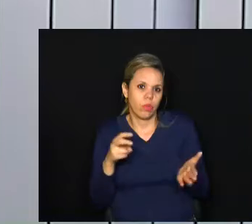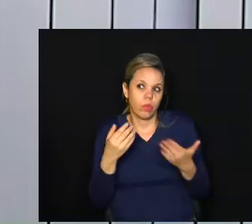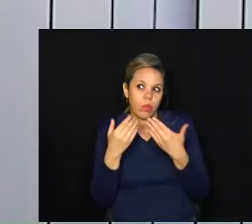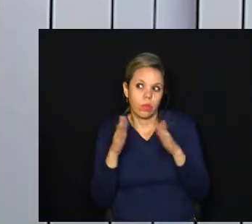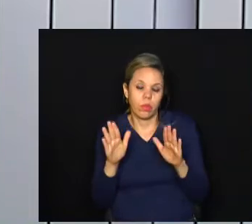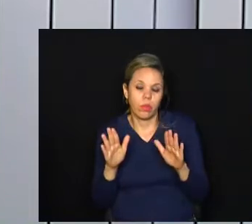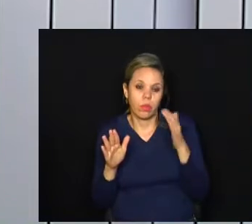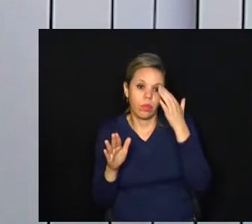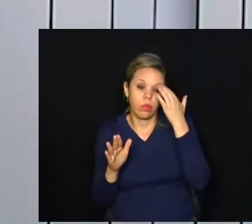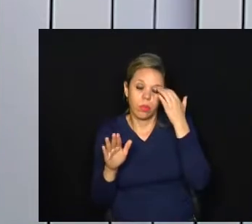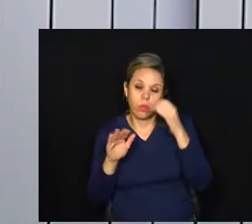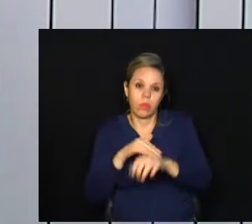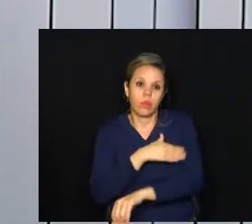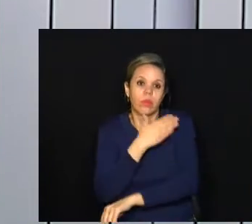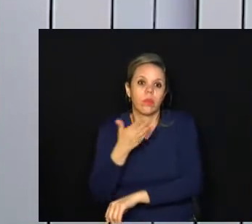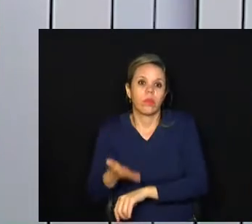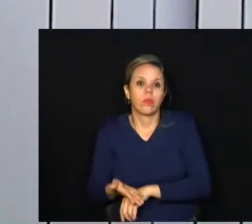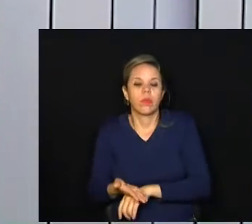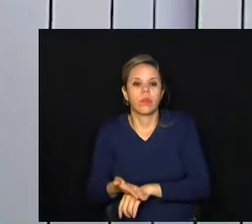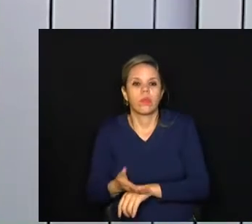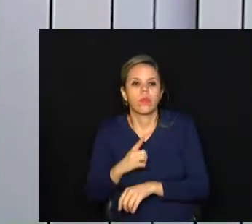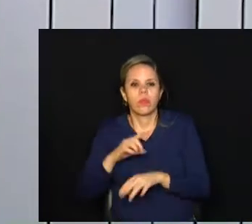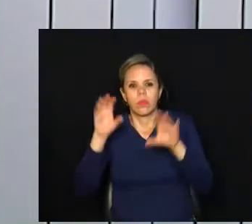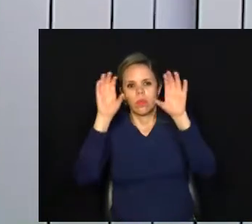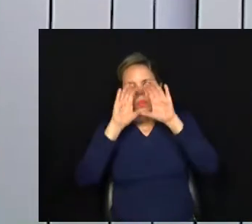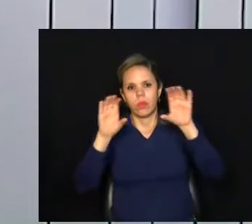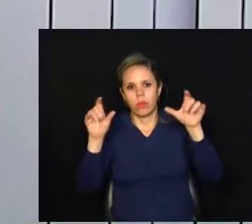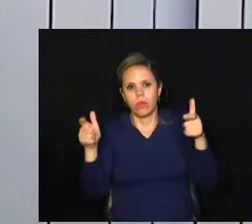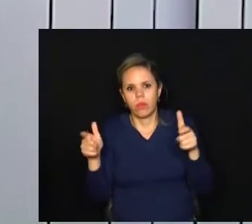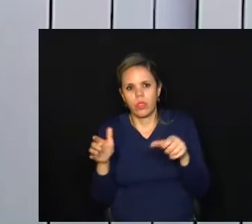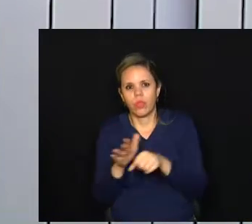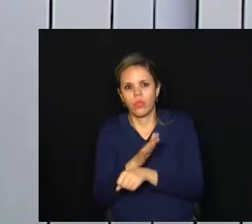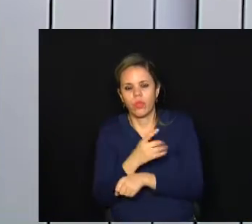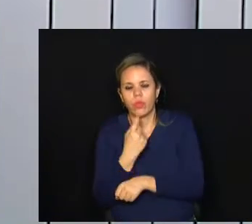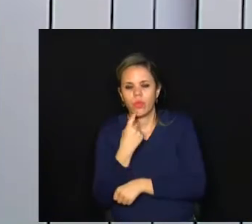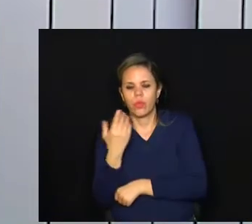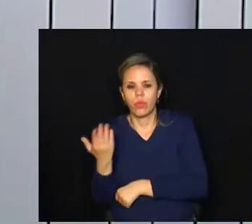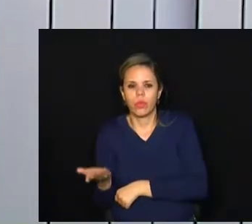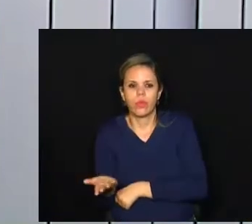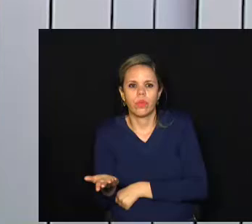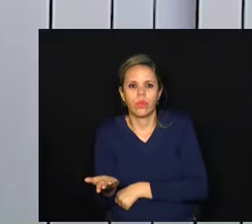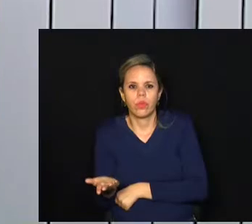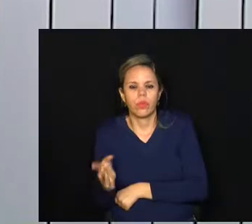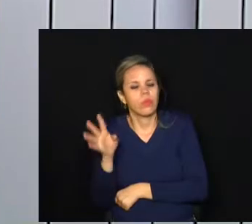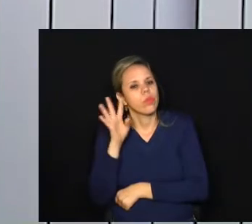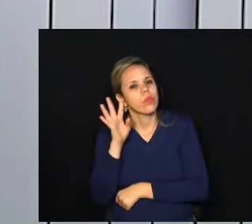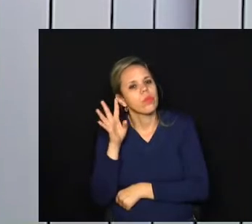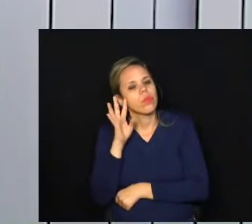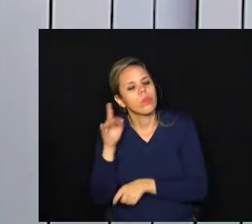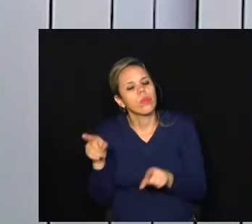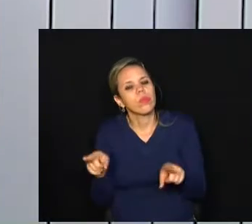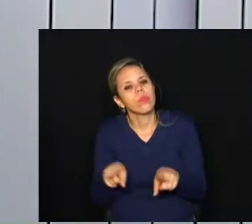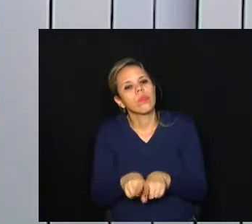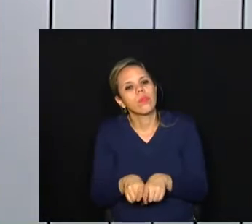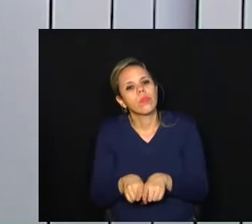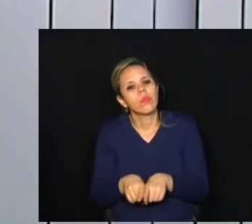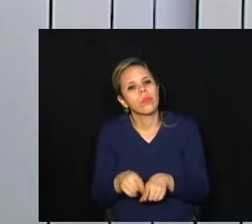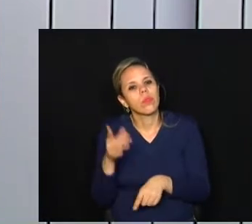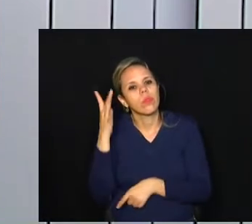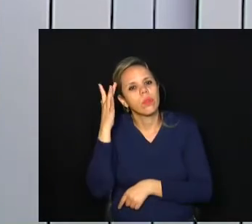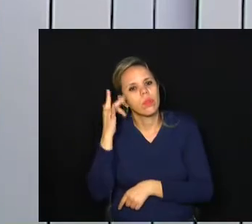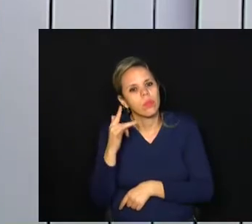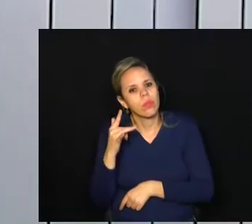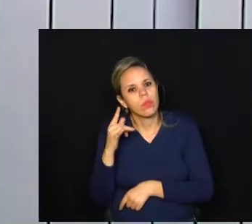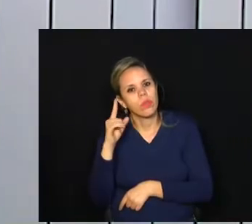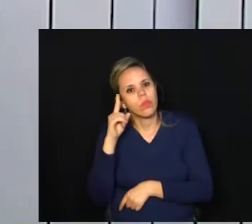aberto. Ao longo do dia, a nebulosidade aumenta aqui em Campinas e para quarta-feira também. Então amanhã é